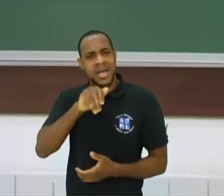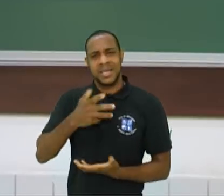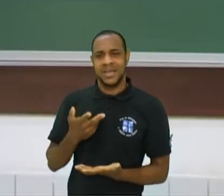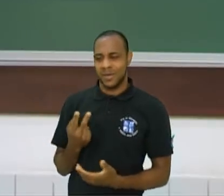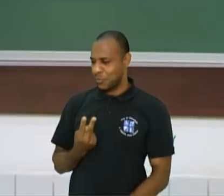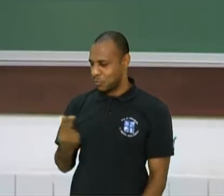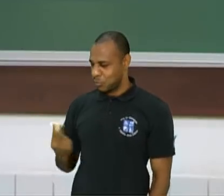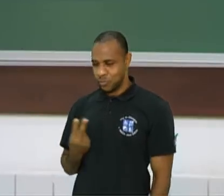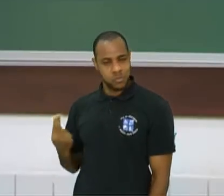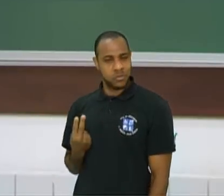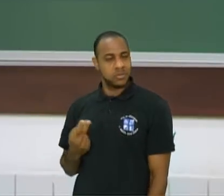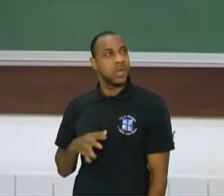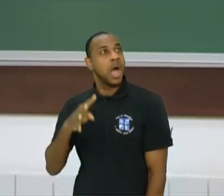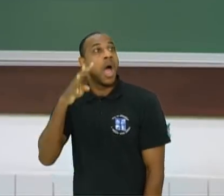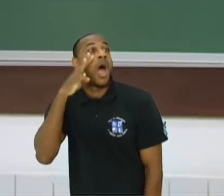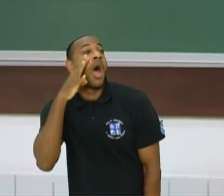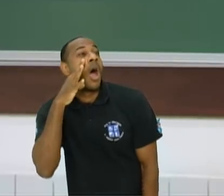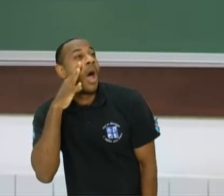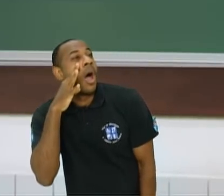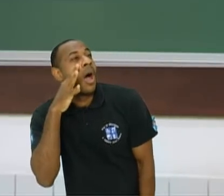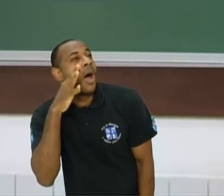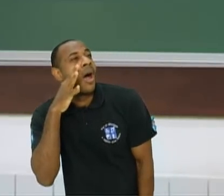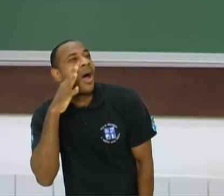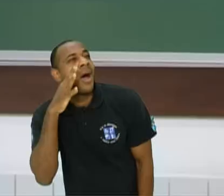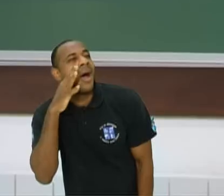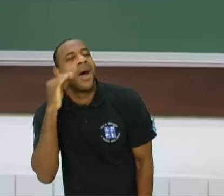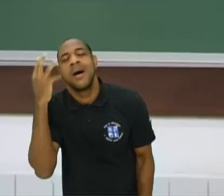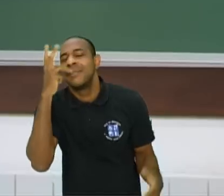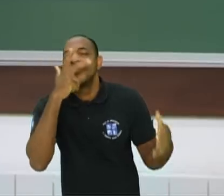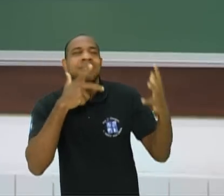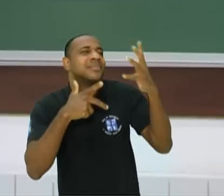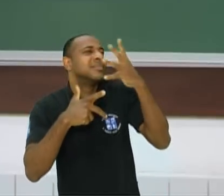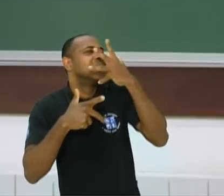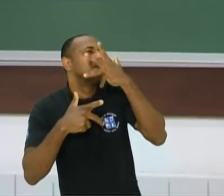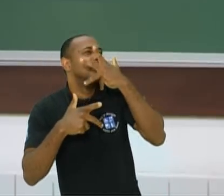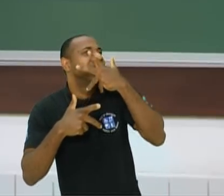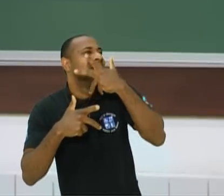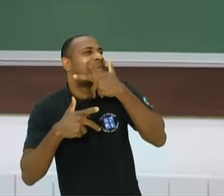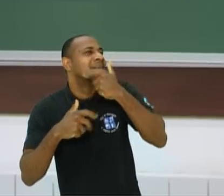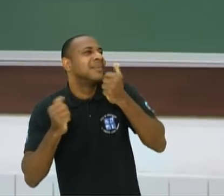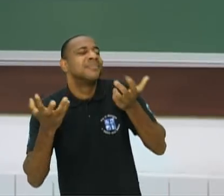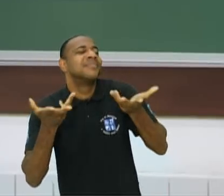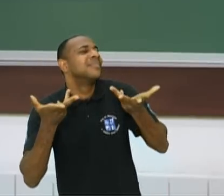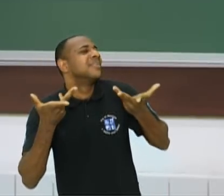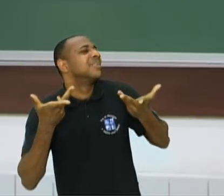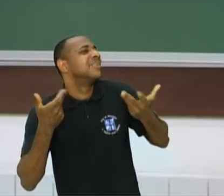ali admirando a águia, aquela beleza sem parar.